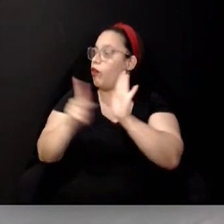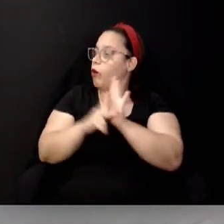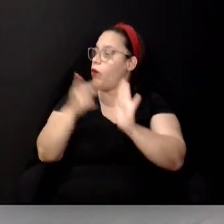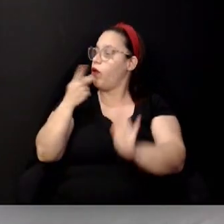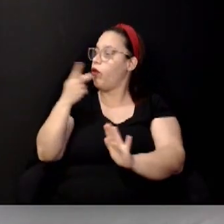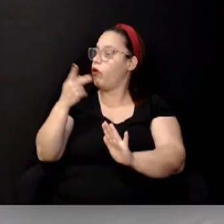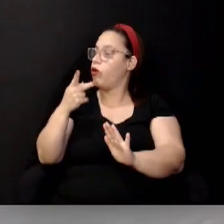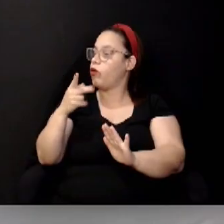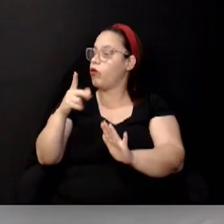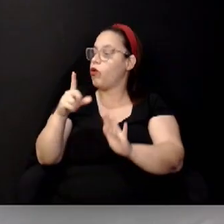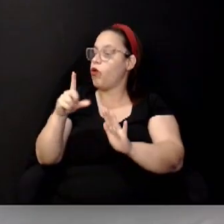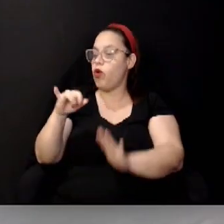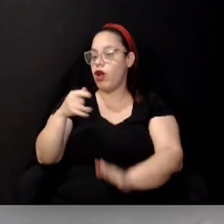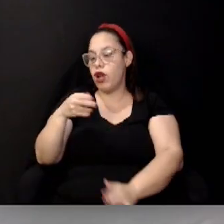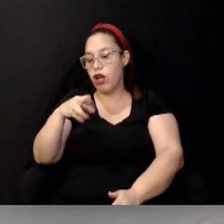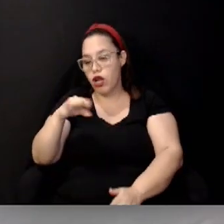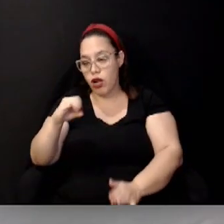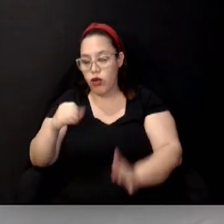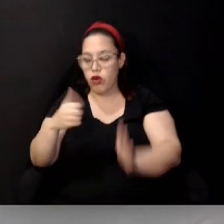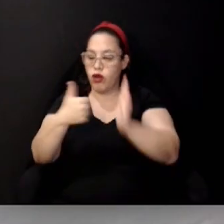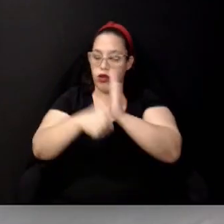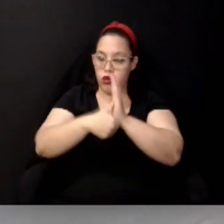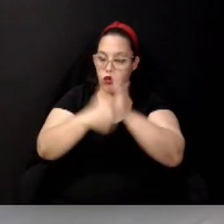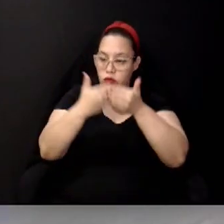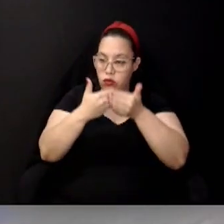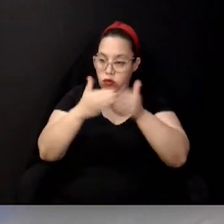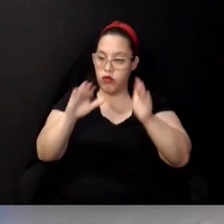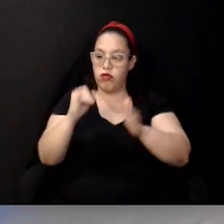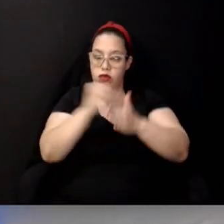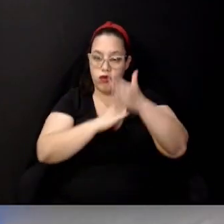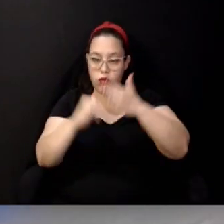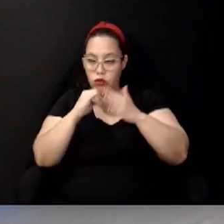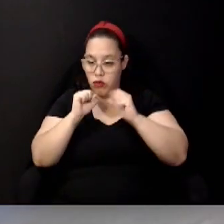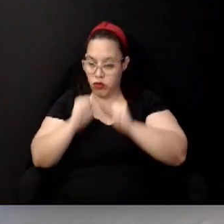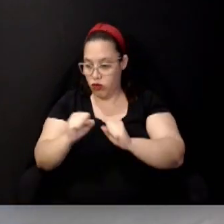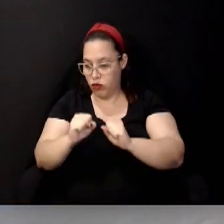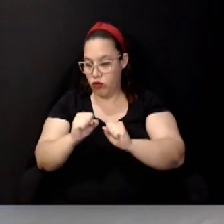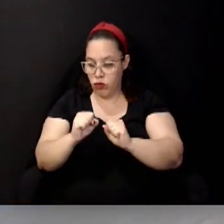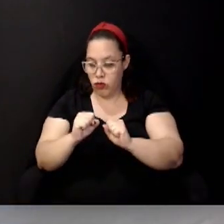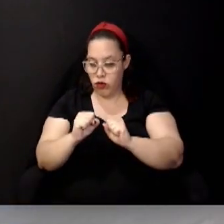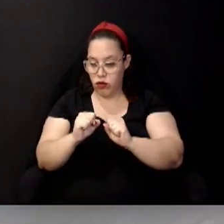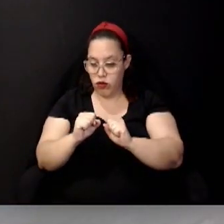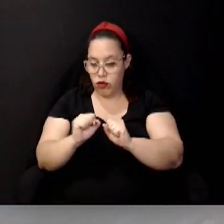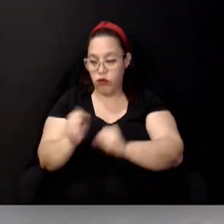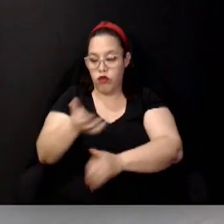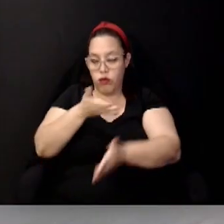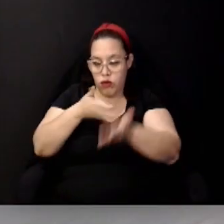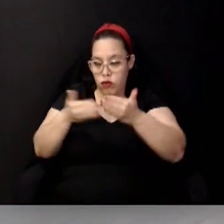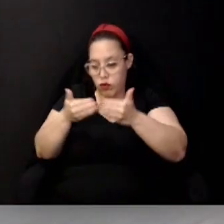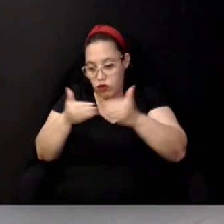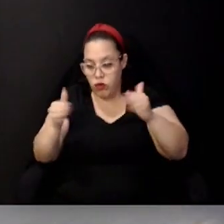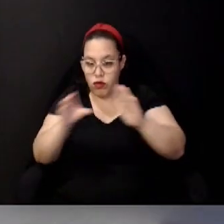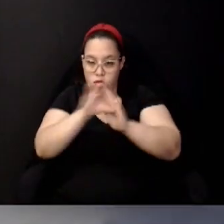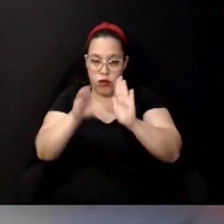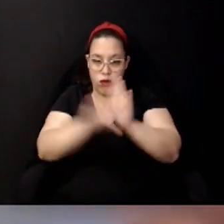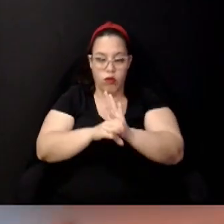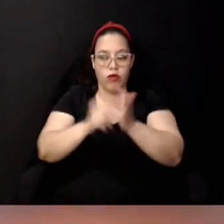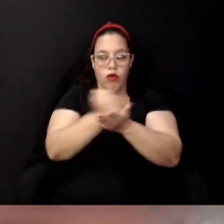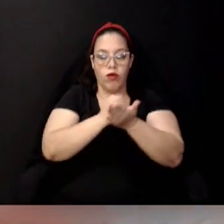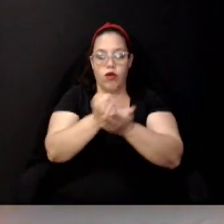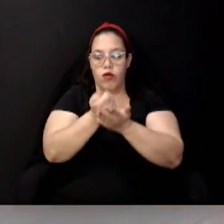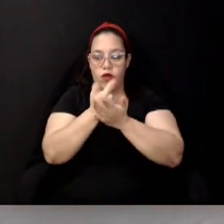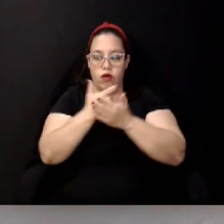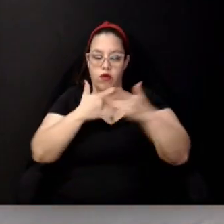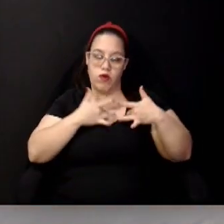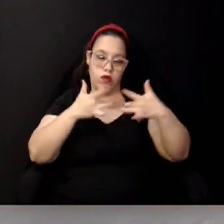licenciamento e dar autorização para que entidades possam passar a funcionar com o programa Farmácia Solidária, que é para fazer